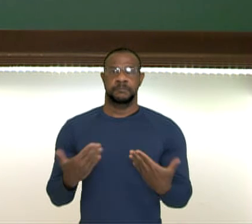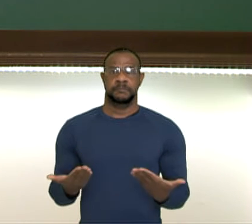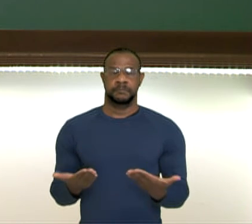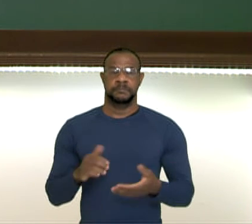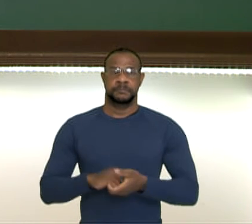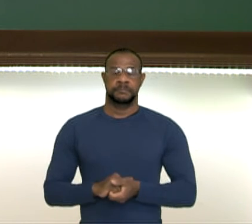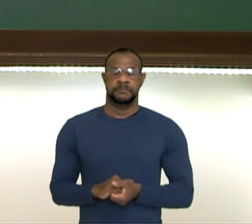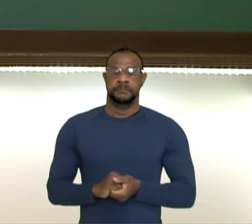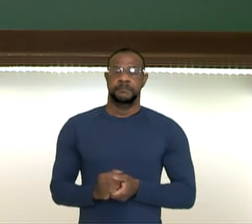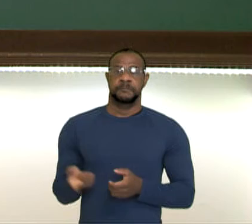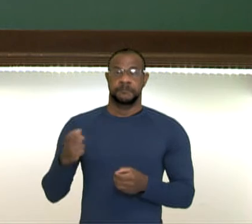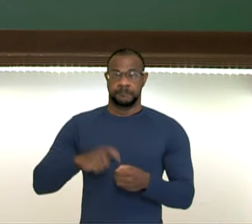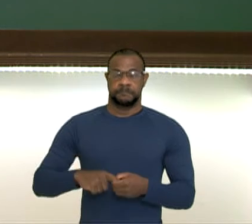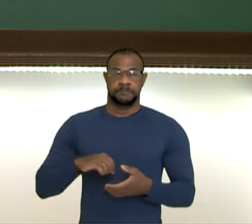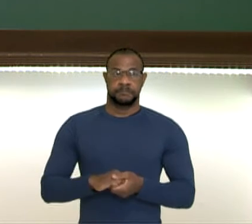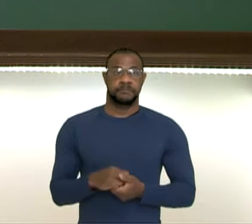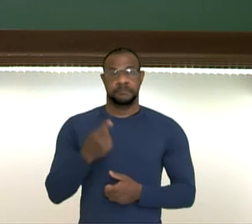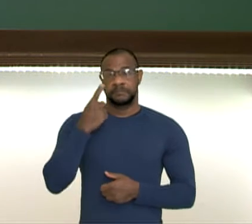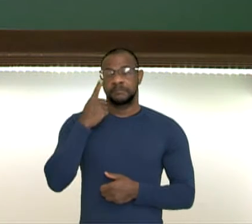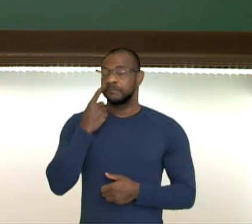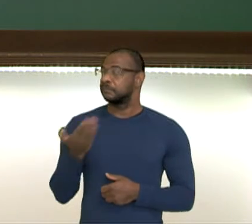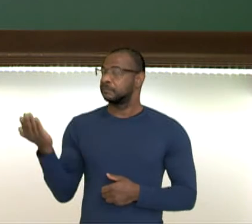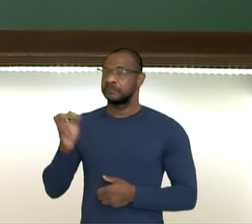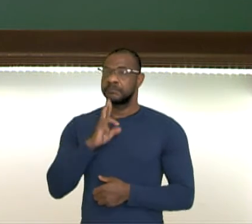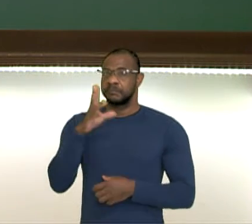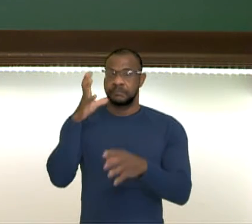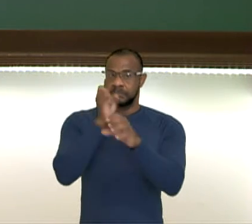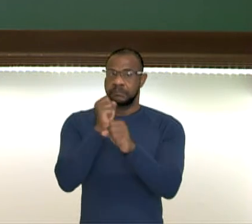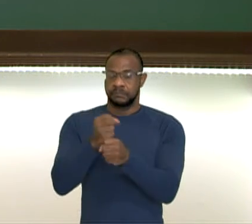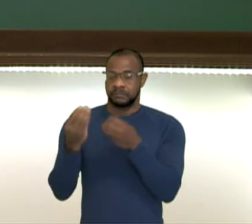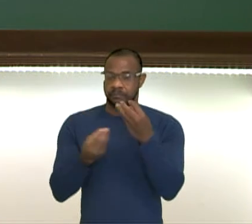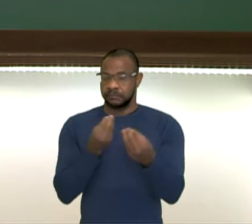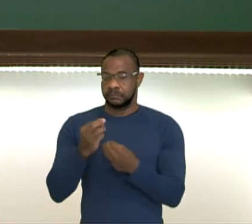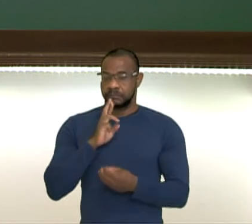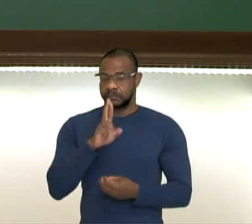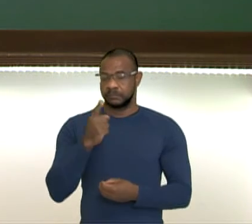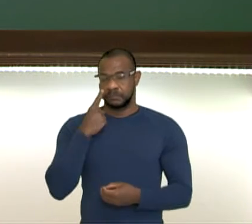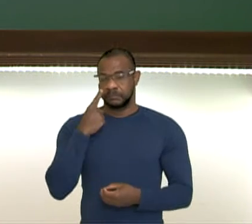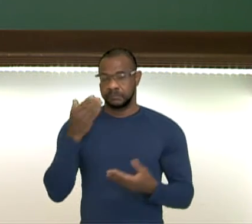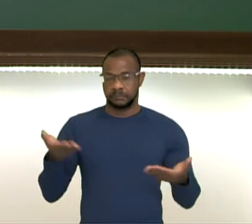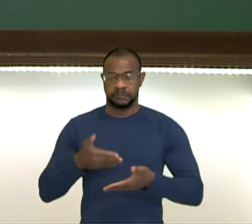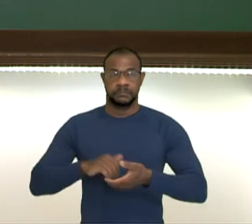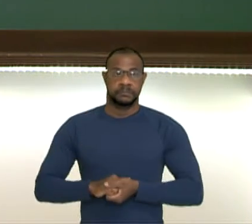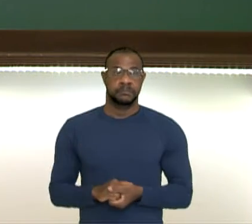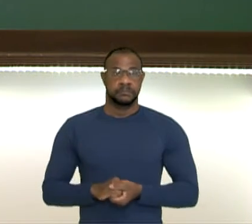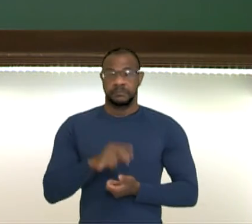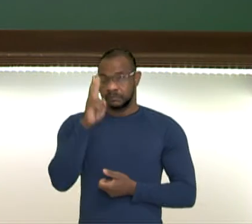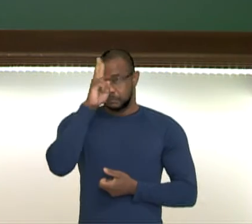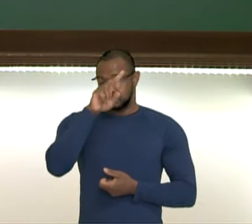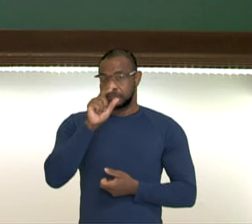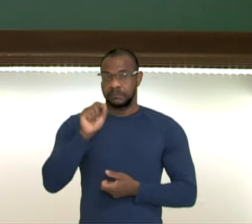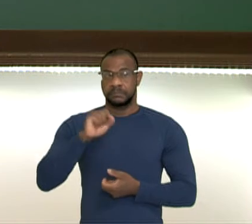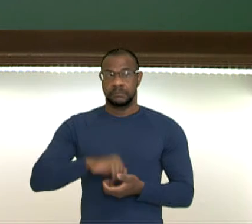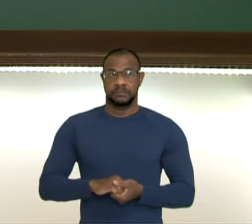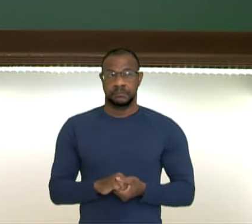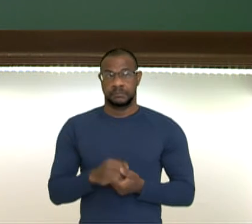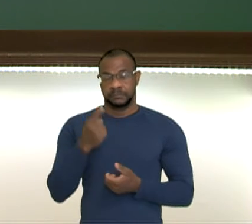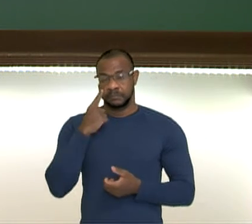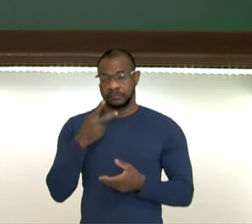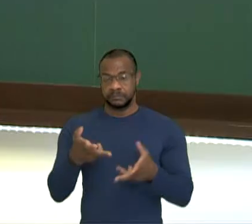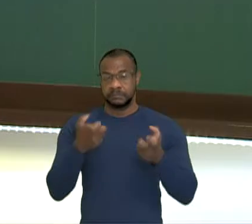Oi, gente, estamos aí. Vamos fazer a resolução do exercício, então? Então, lembrando que a gente vai verificar,